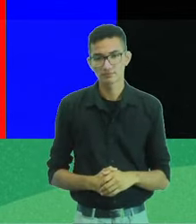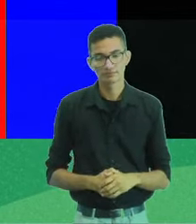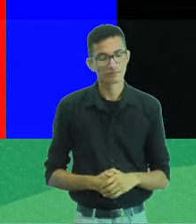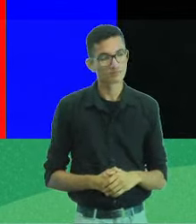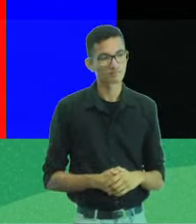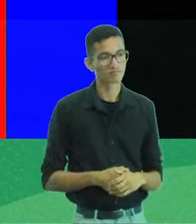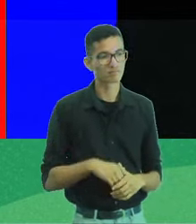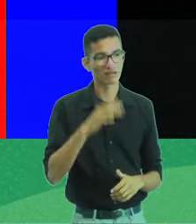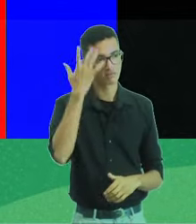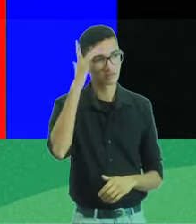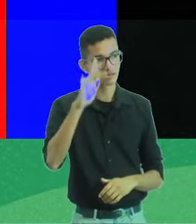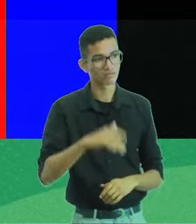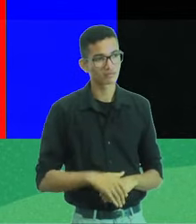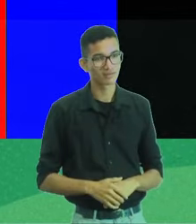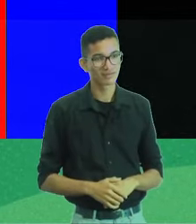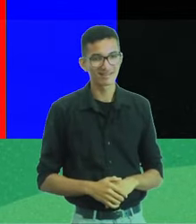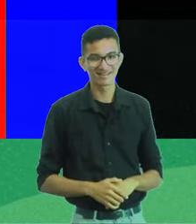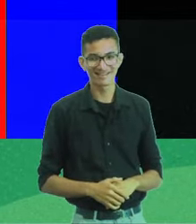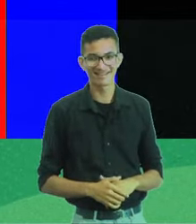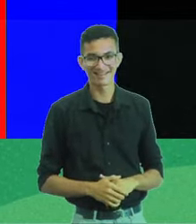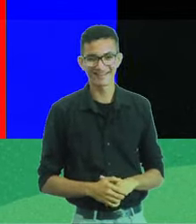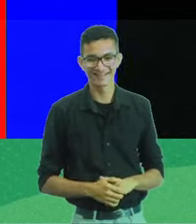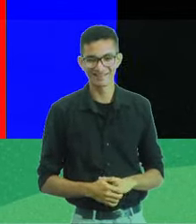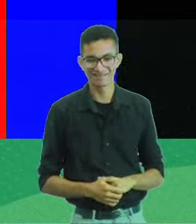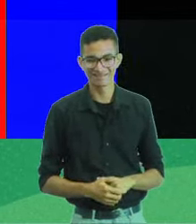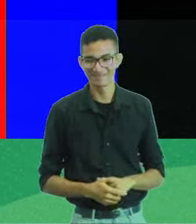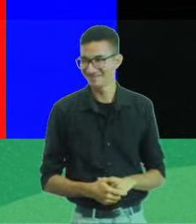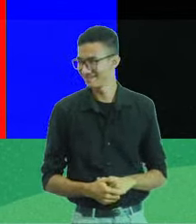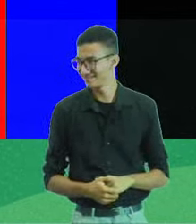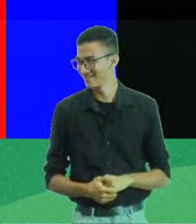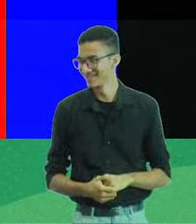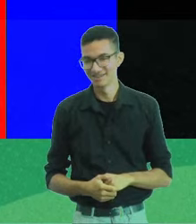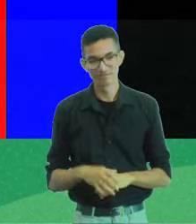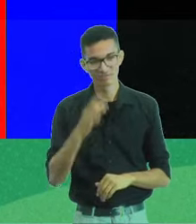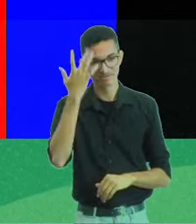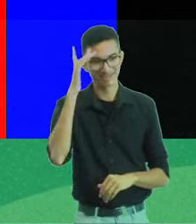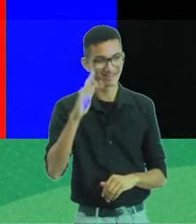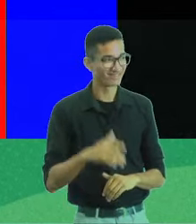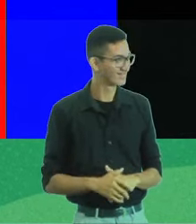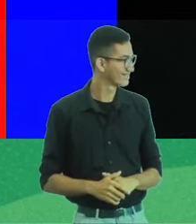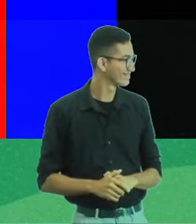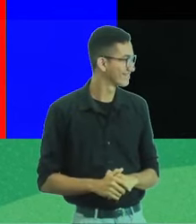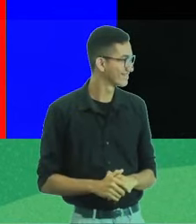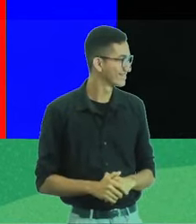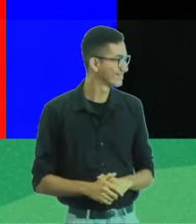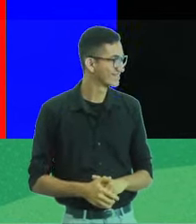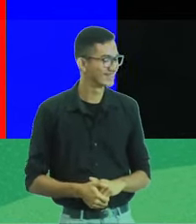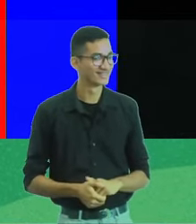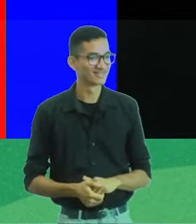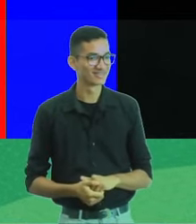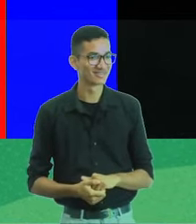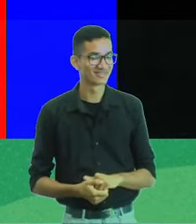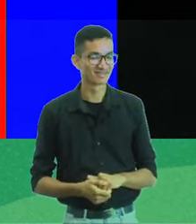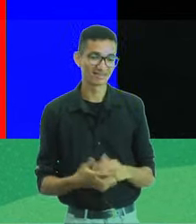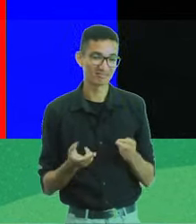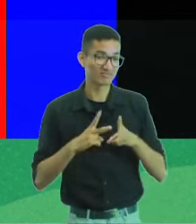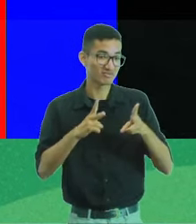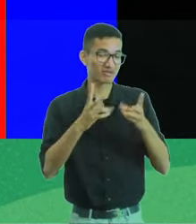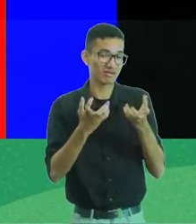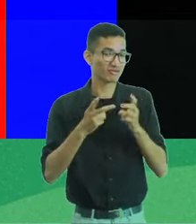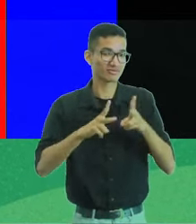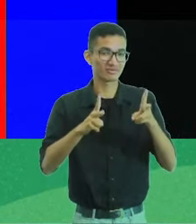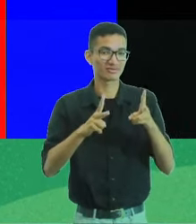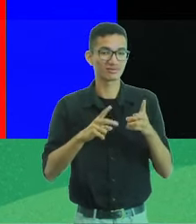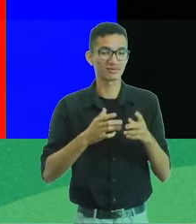não sei desculpa André eu não sei espero continue é isso